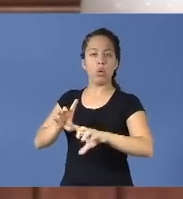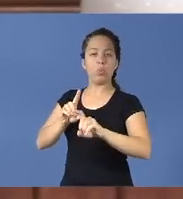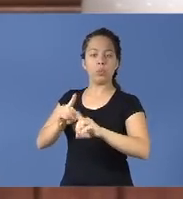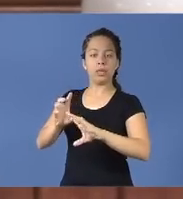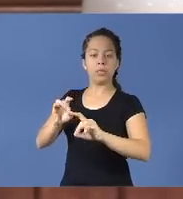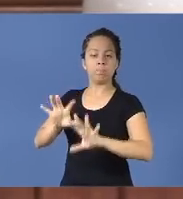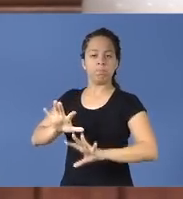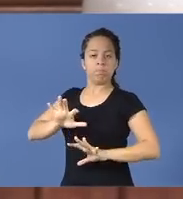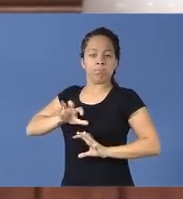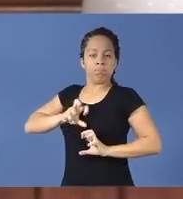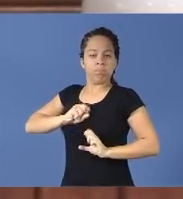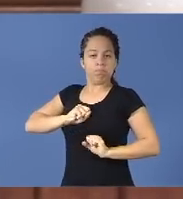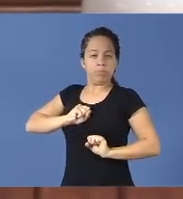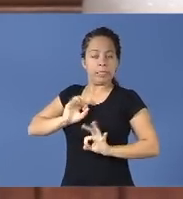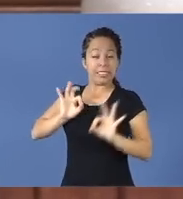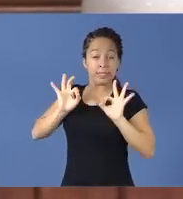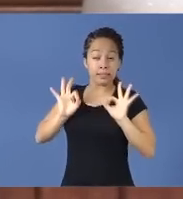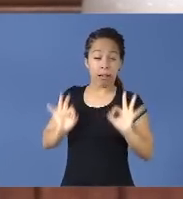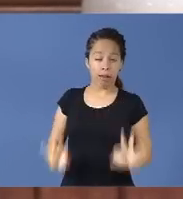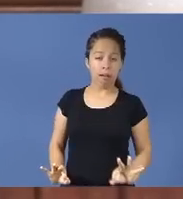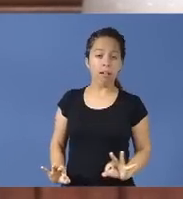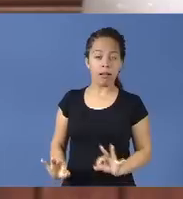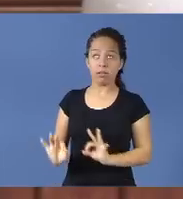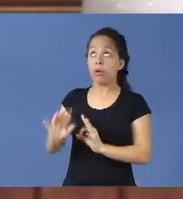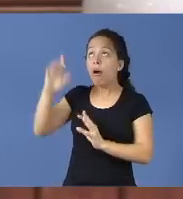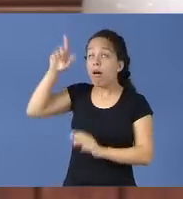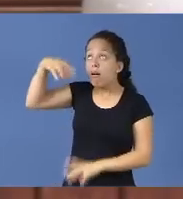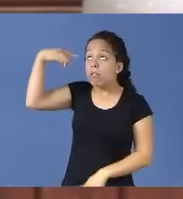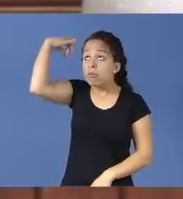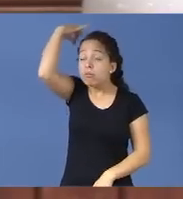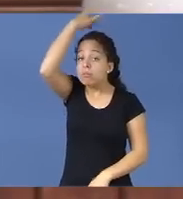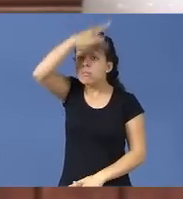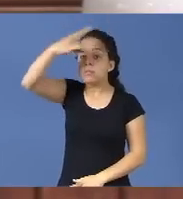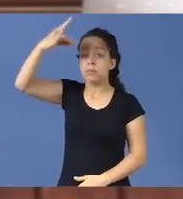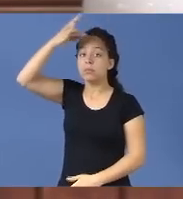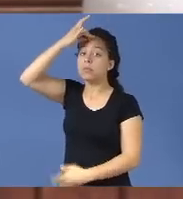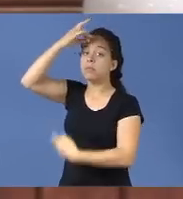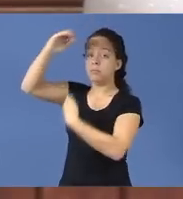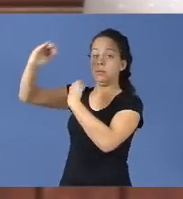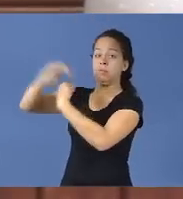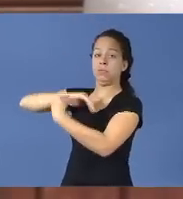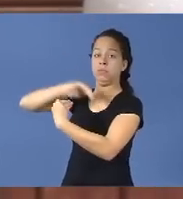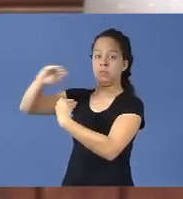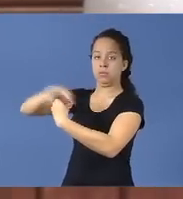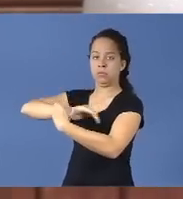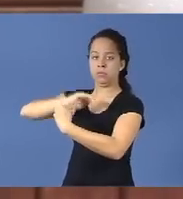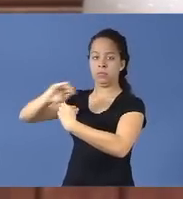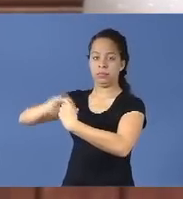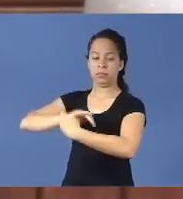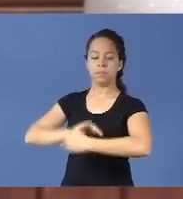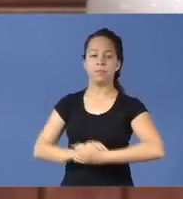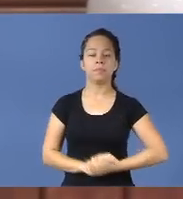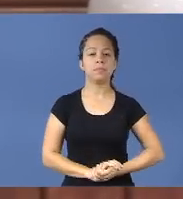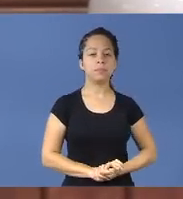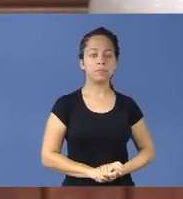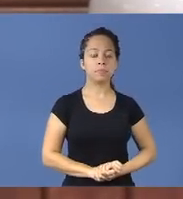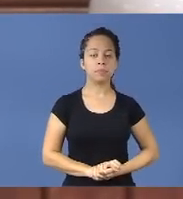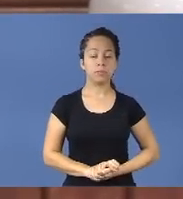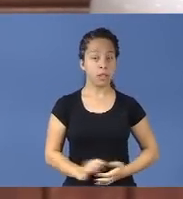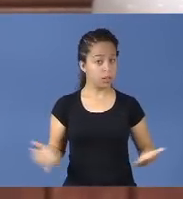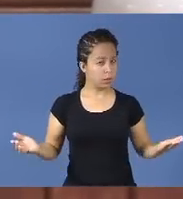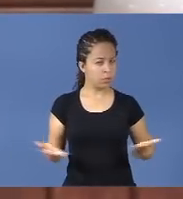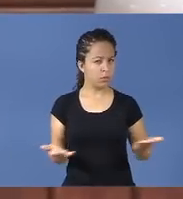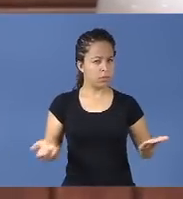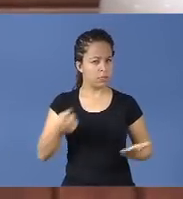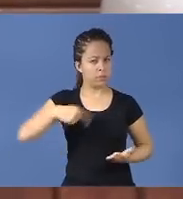sistemático, organizado, direcionado pelo Espírito Santo. Não é simplesmente, a partir de agora, os irmãos vão